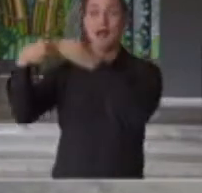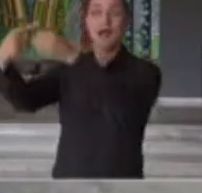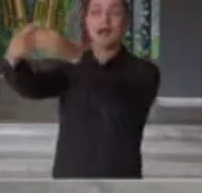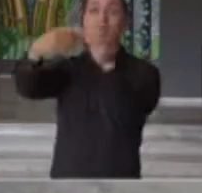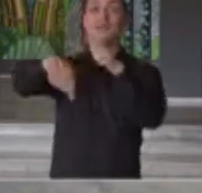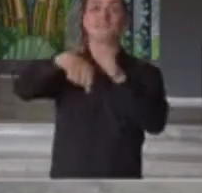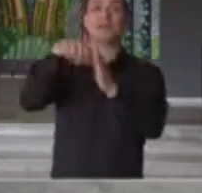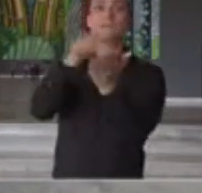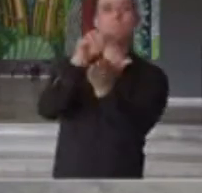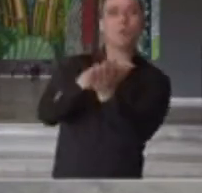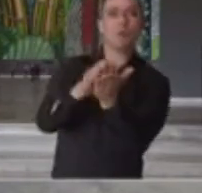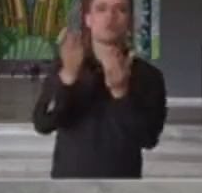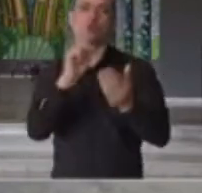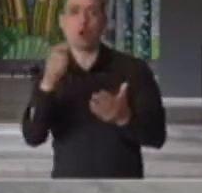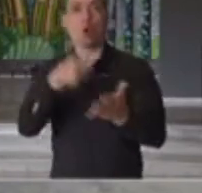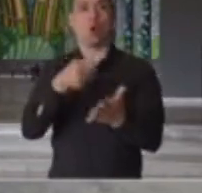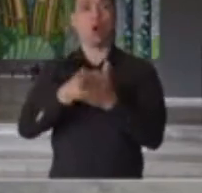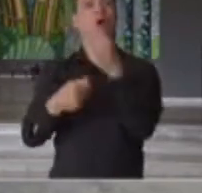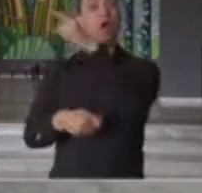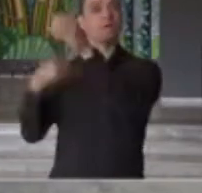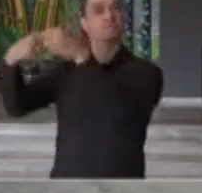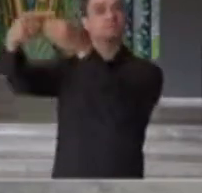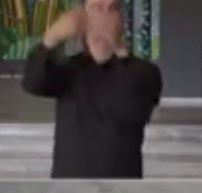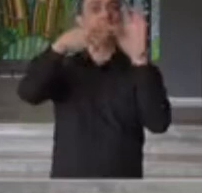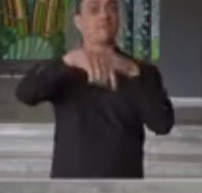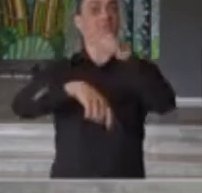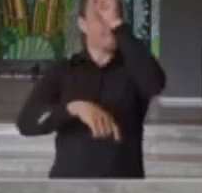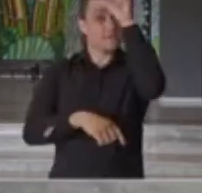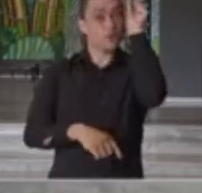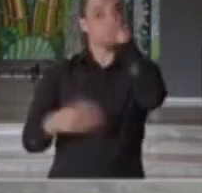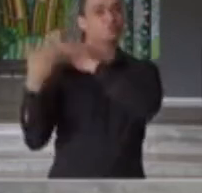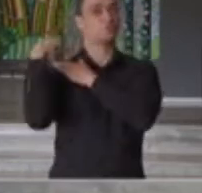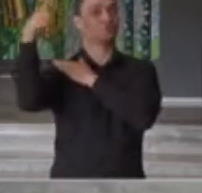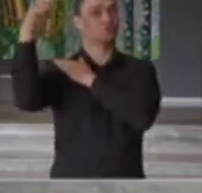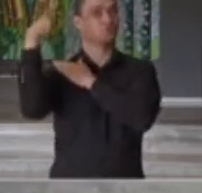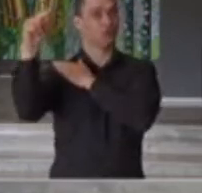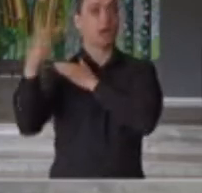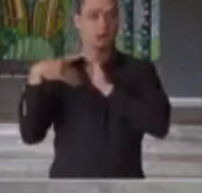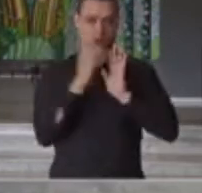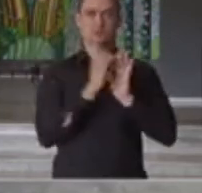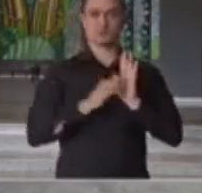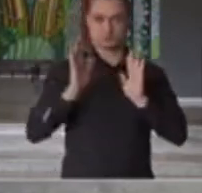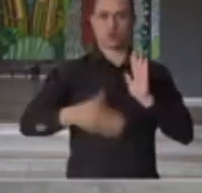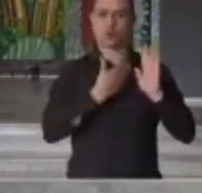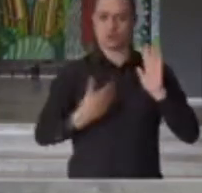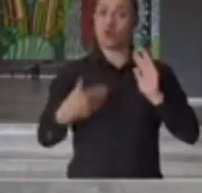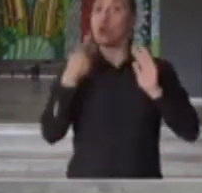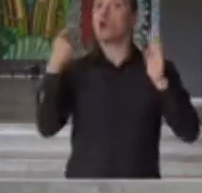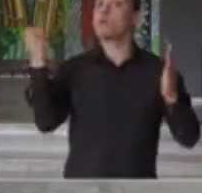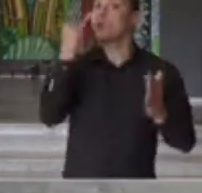assim tem que ser. Os municípios vão tomar as decisões que entenderem como